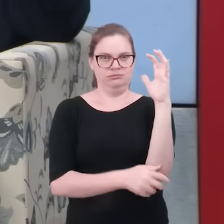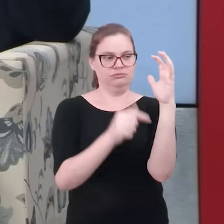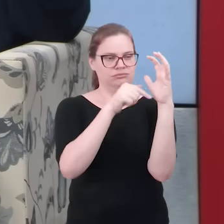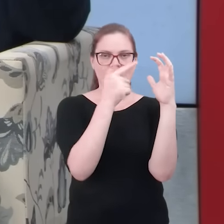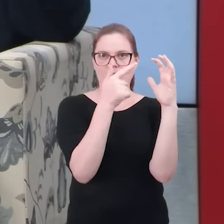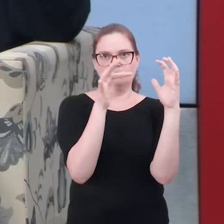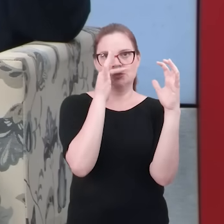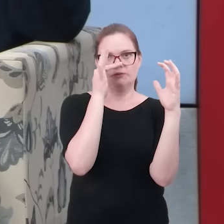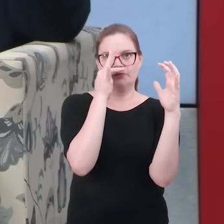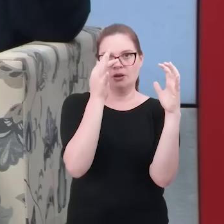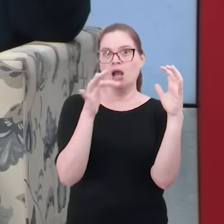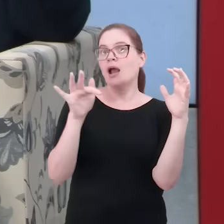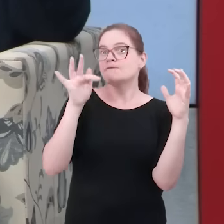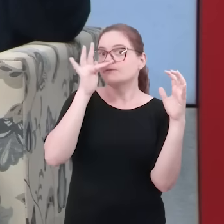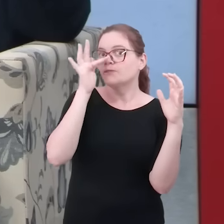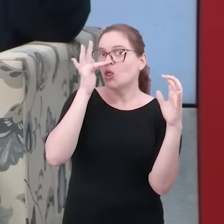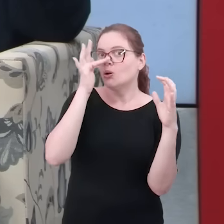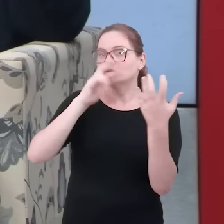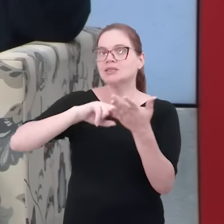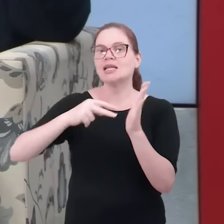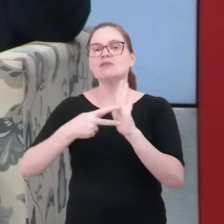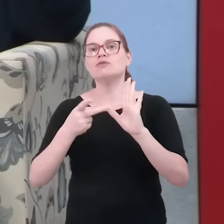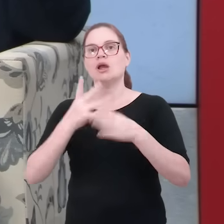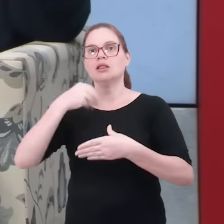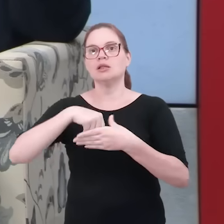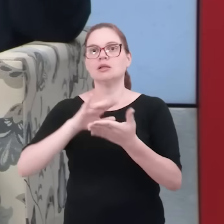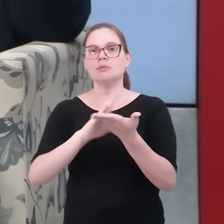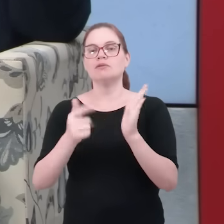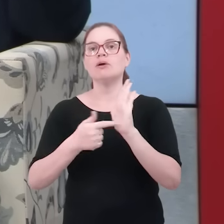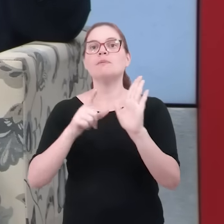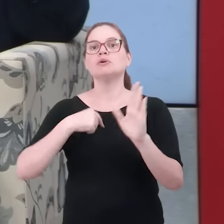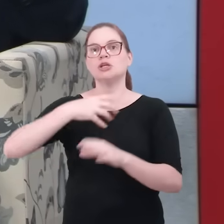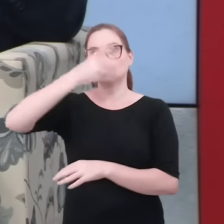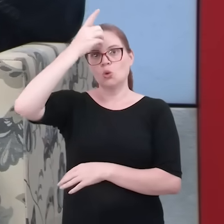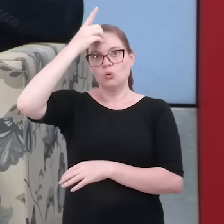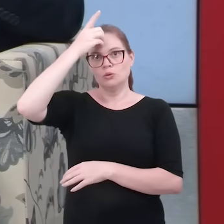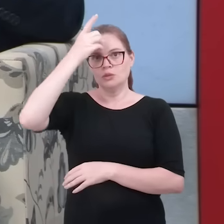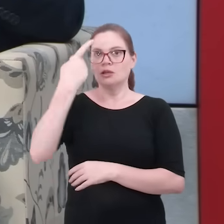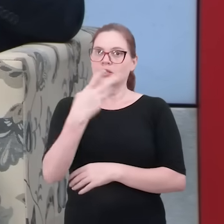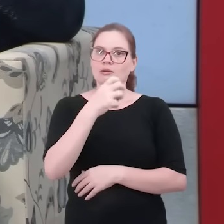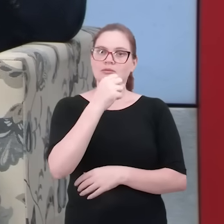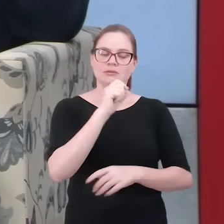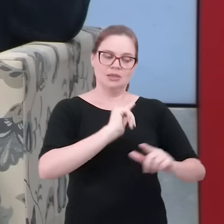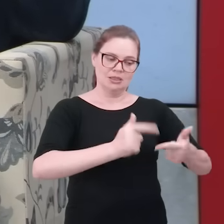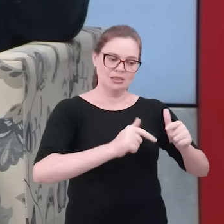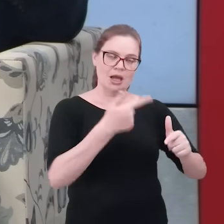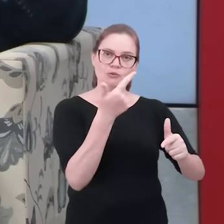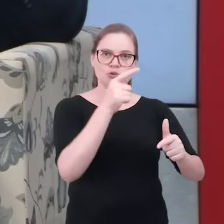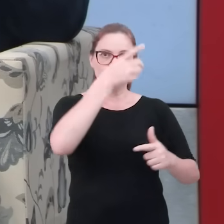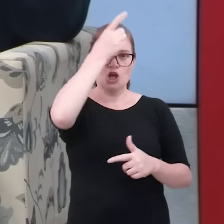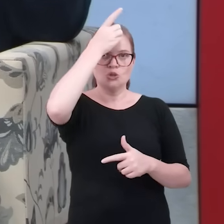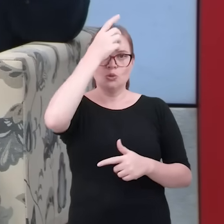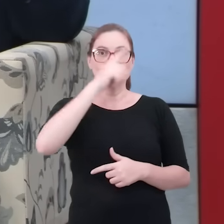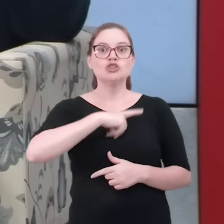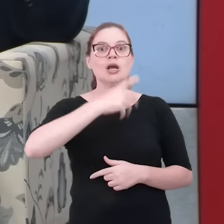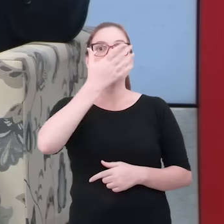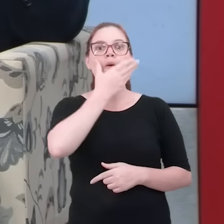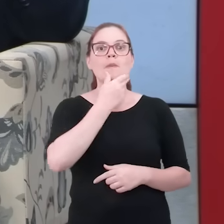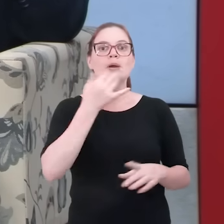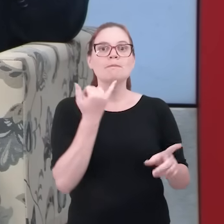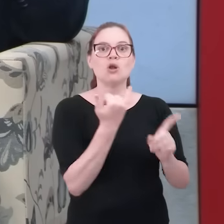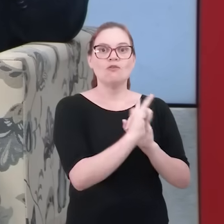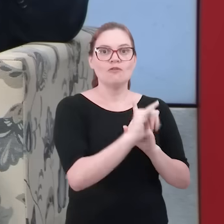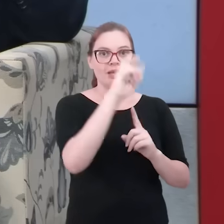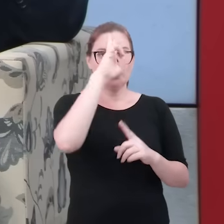as flores são tipo dos dons espirituais. Israel não tinha dons espirituais, tinha profetas que o Senhor enviava de tempos em